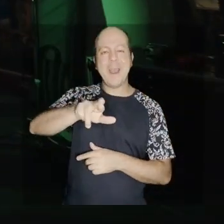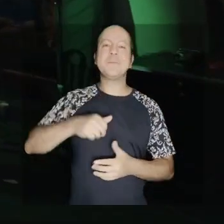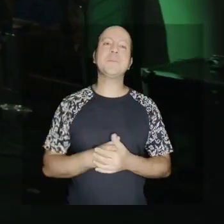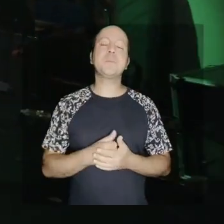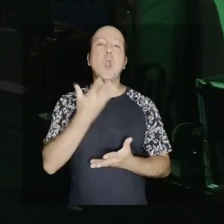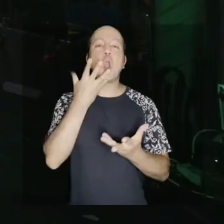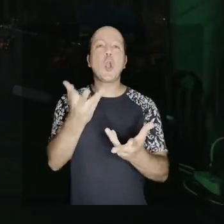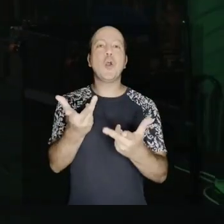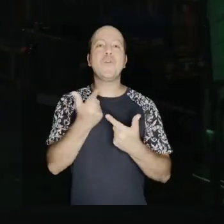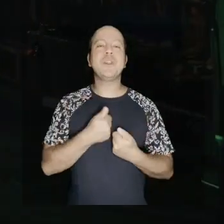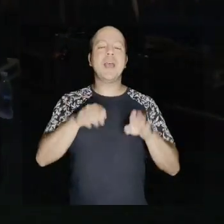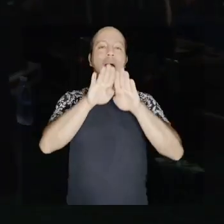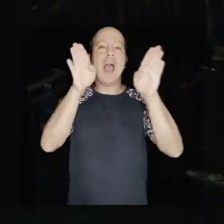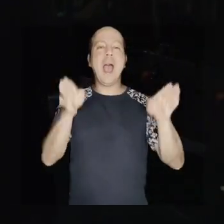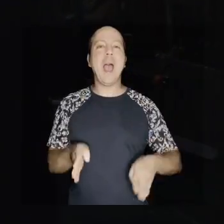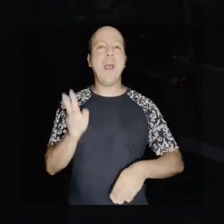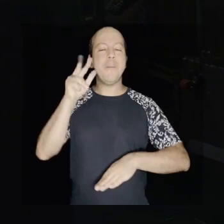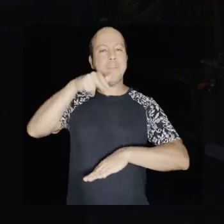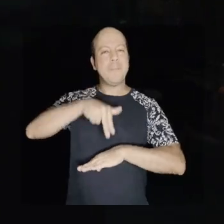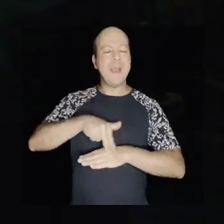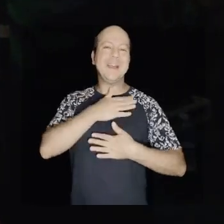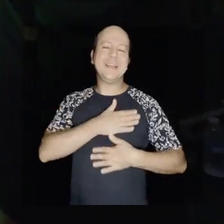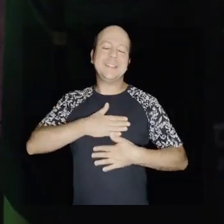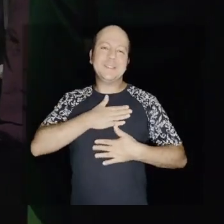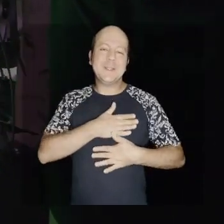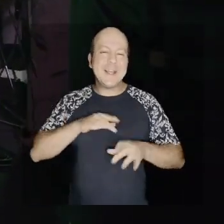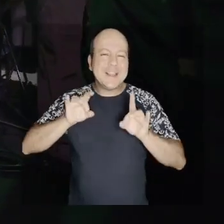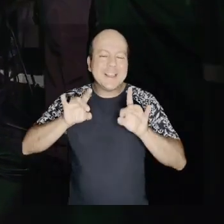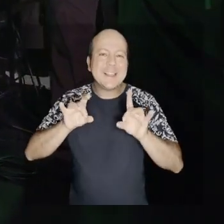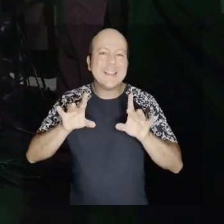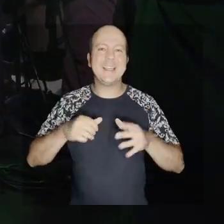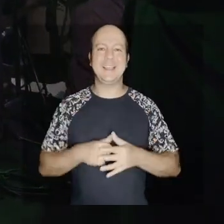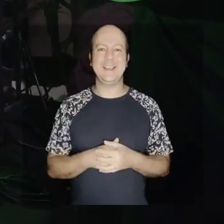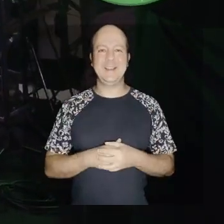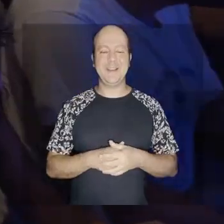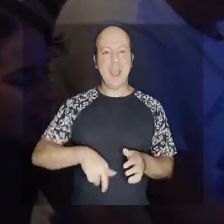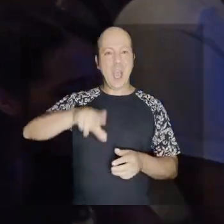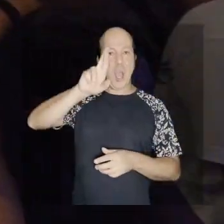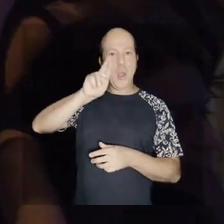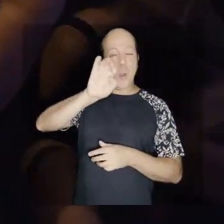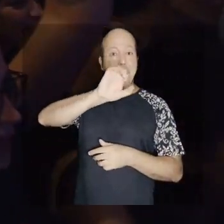para o palco nosso irmão, queridíssimo, talentoso, Romeu!